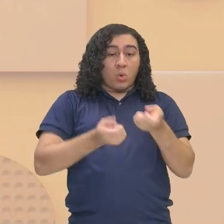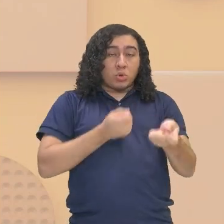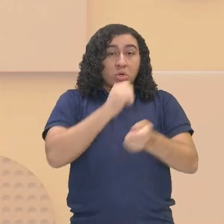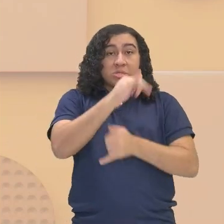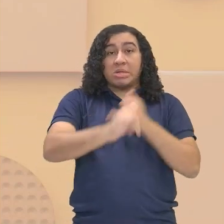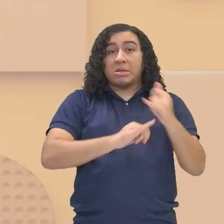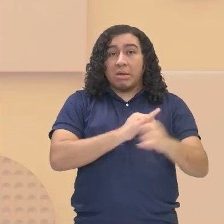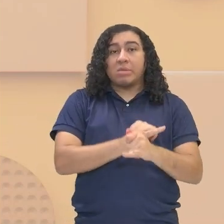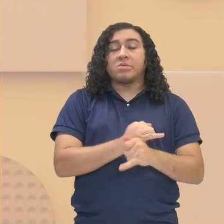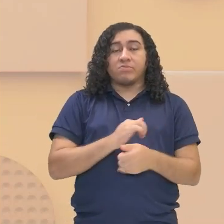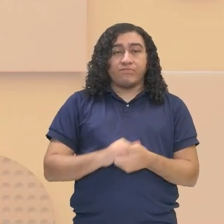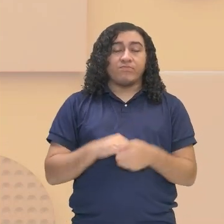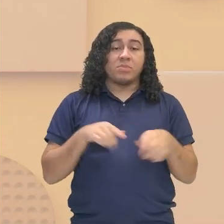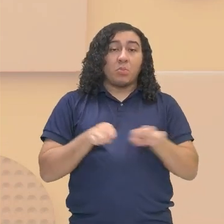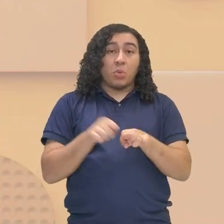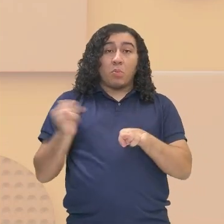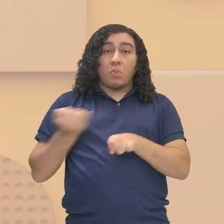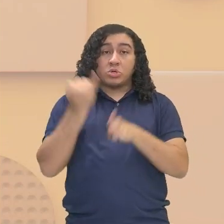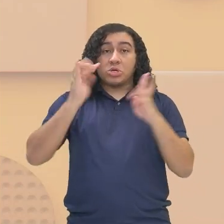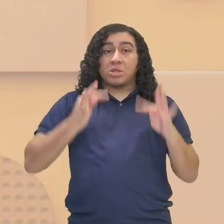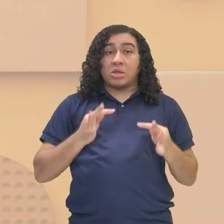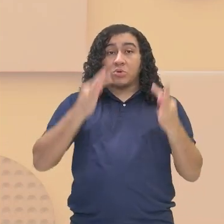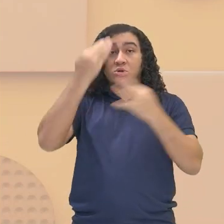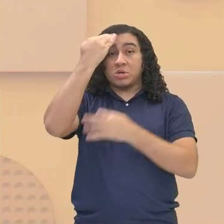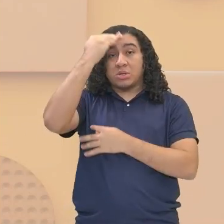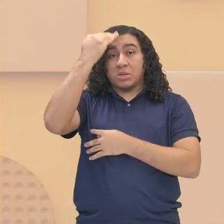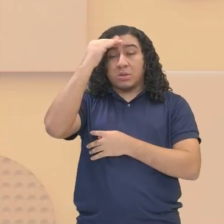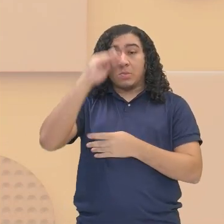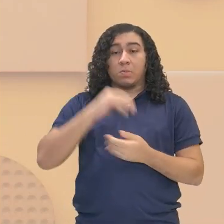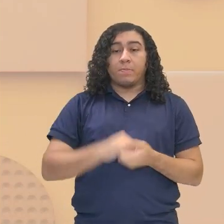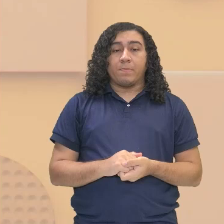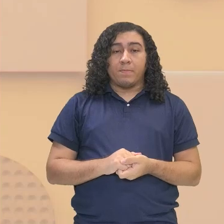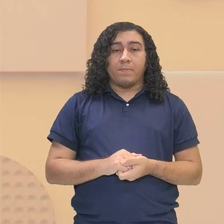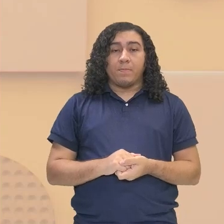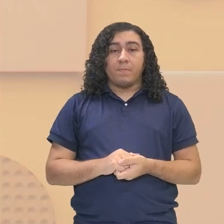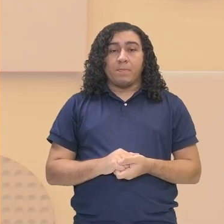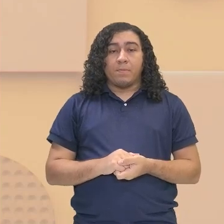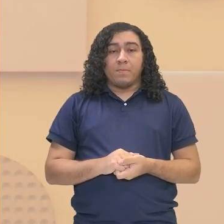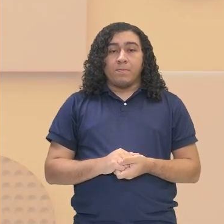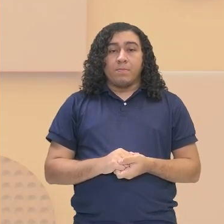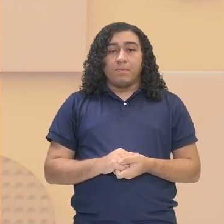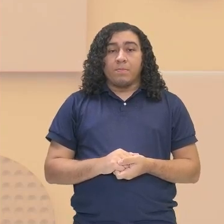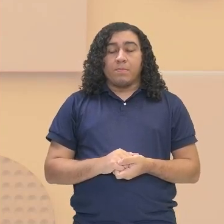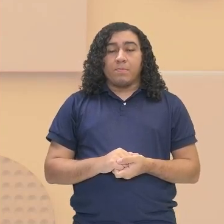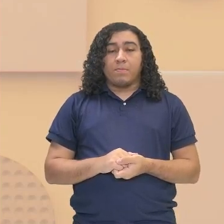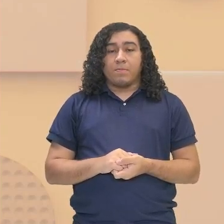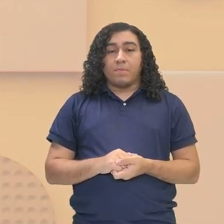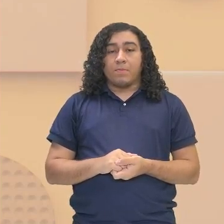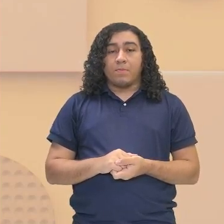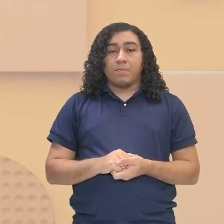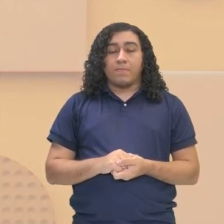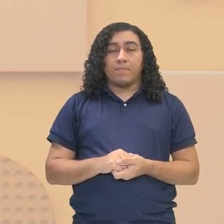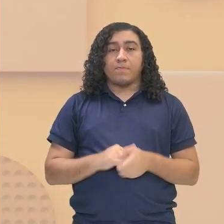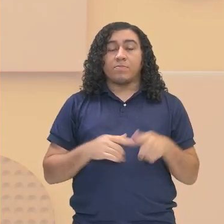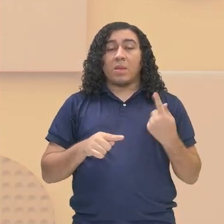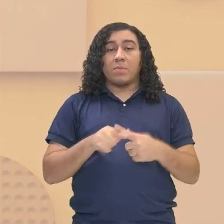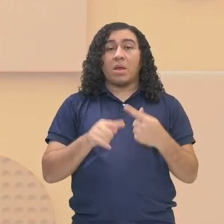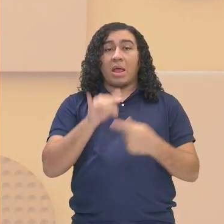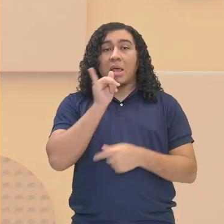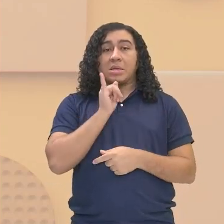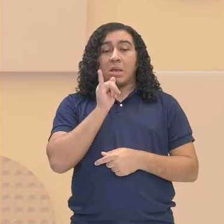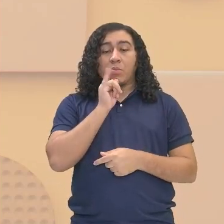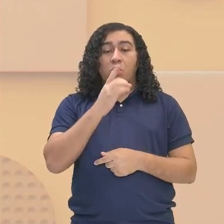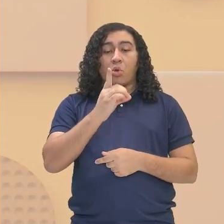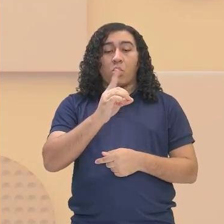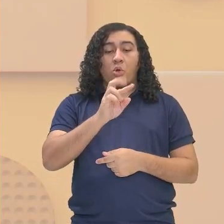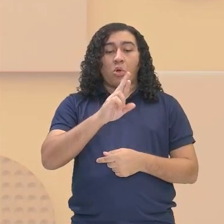avanços tecnológicos, tá? Porque um dia desse, não é mesmo, foi inventado, por exemplo, o drone para tirar foto,